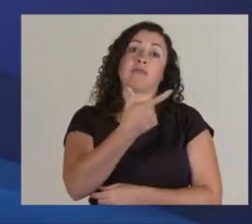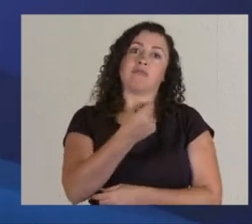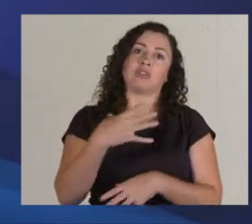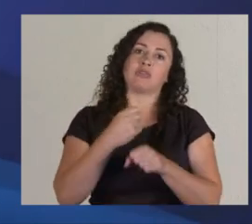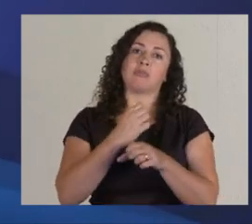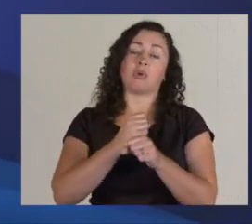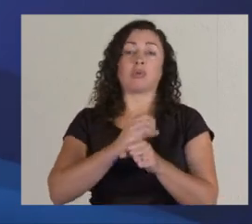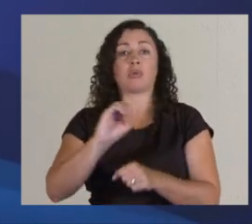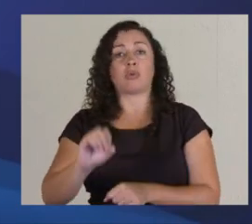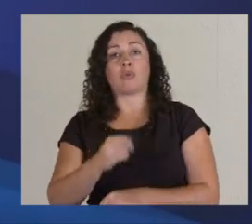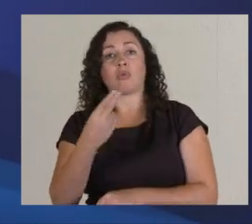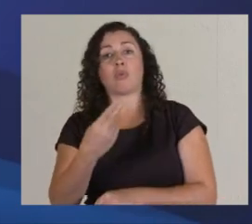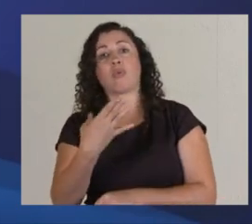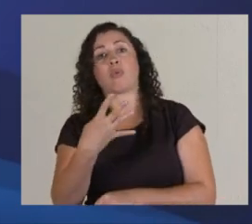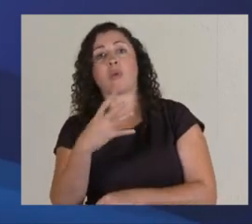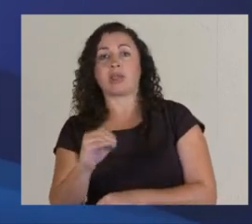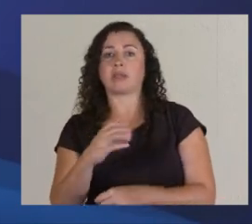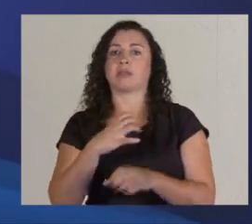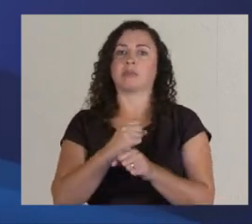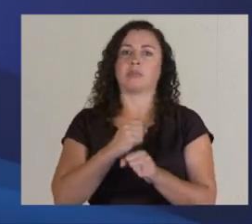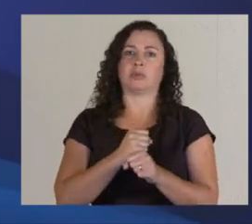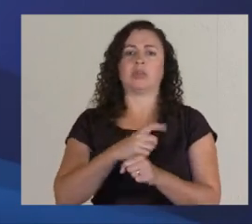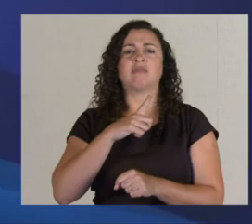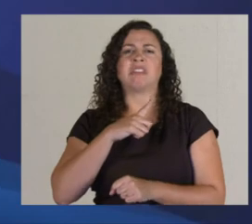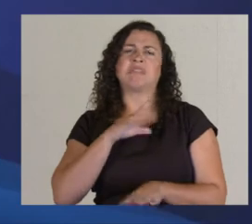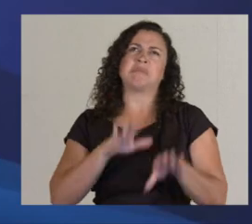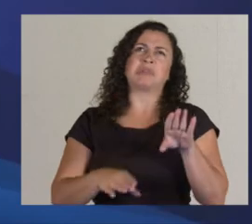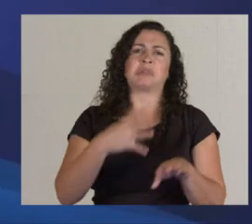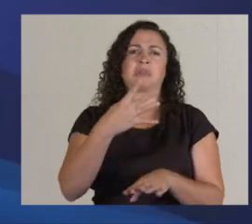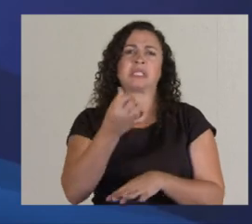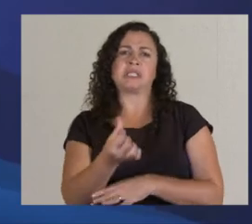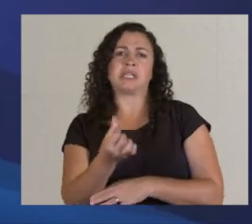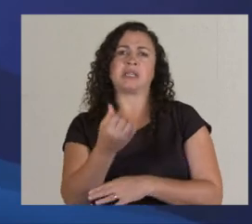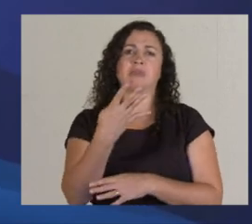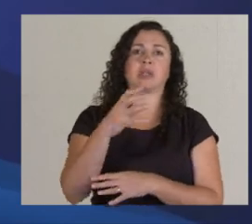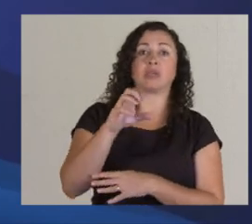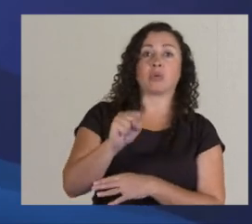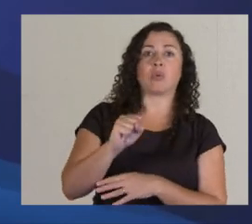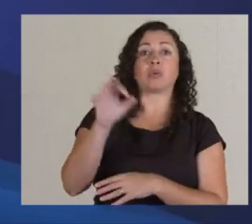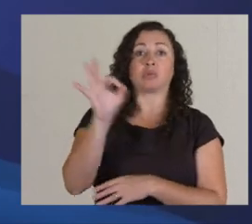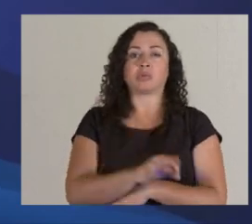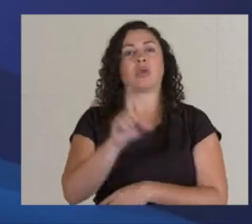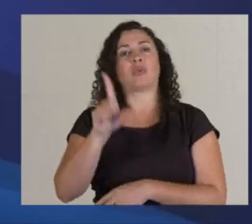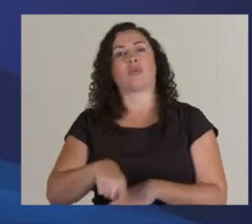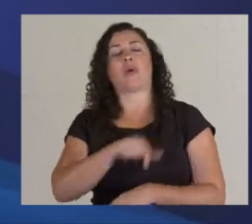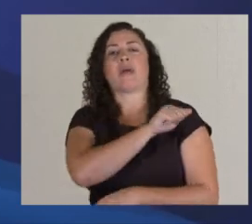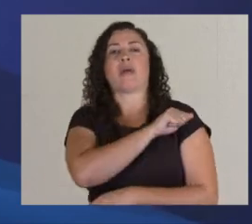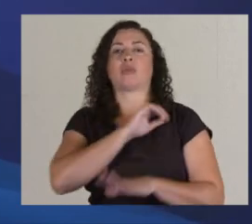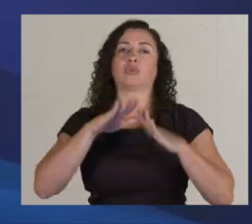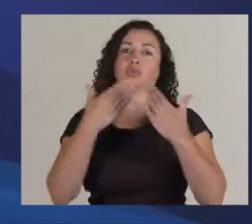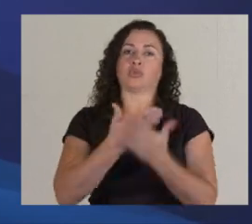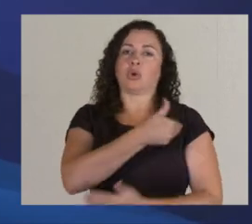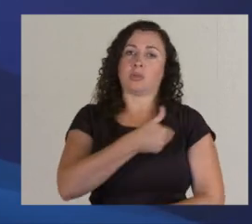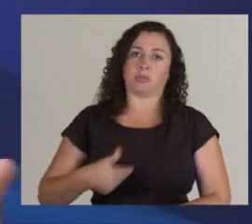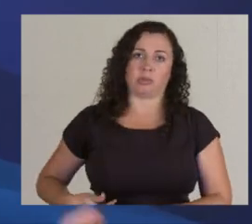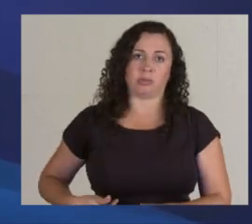pontos, nós vamos ter aproximadamente de 46 a 48% dos estudantes de escola pública.